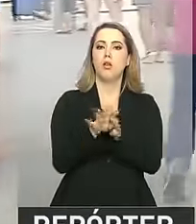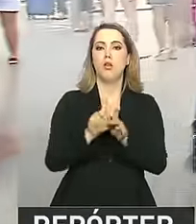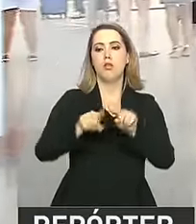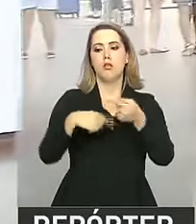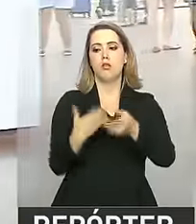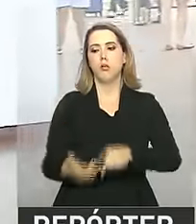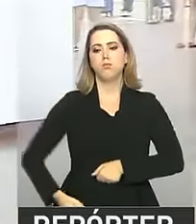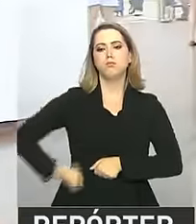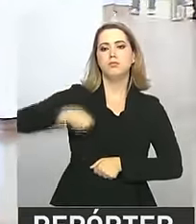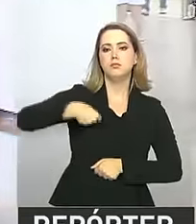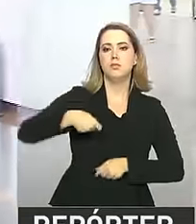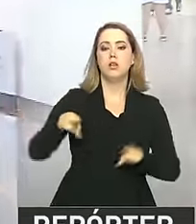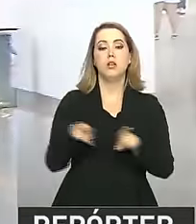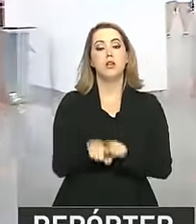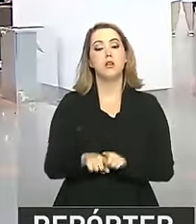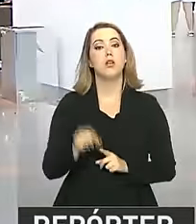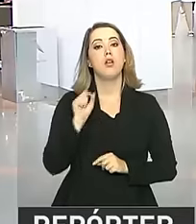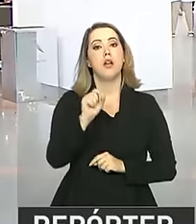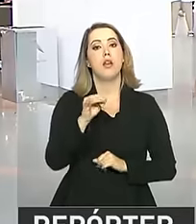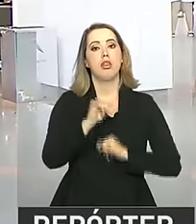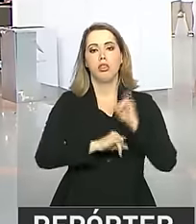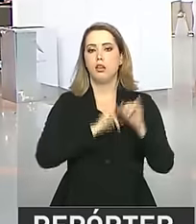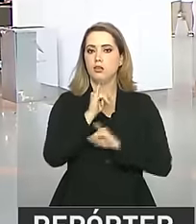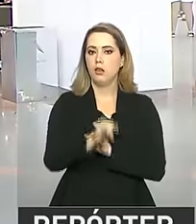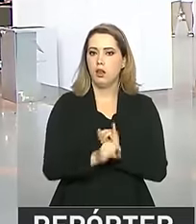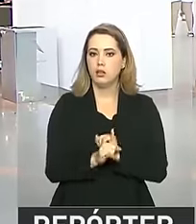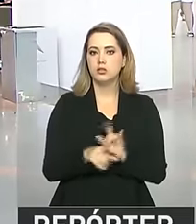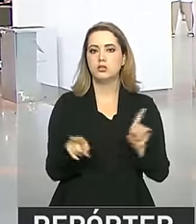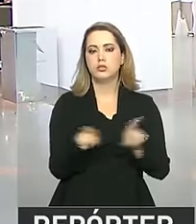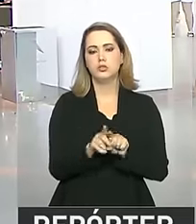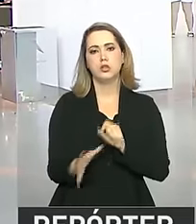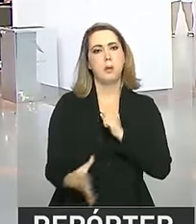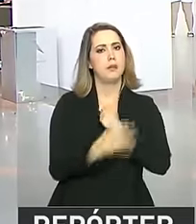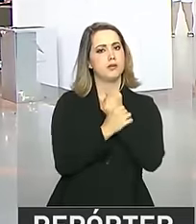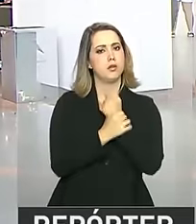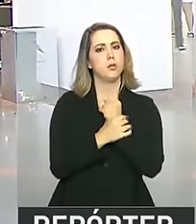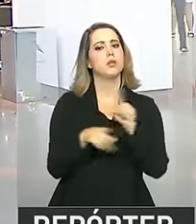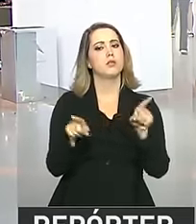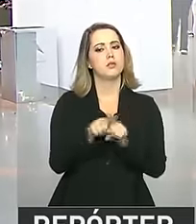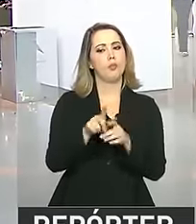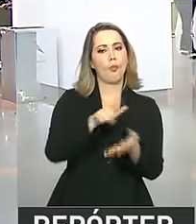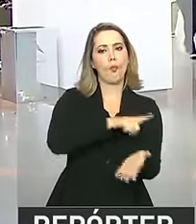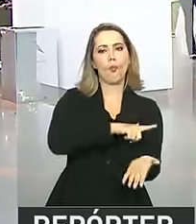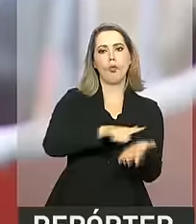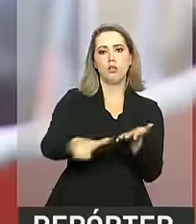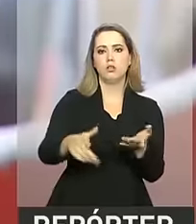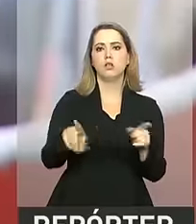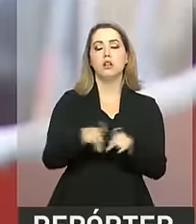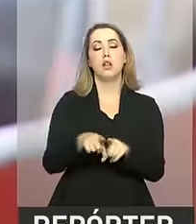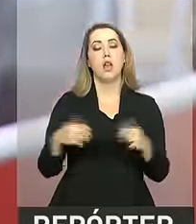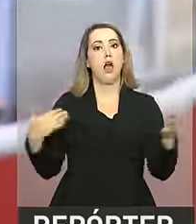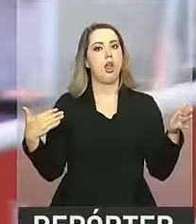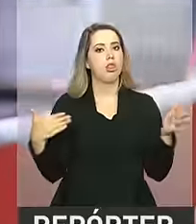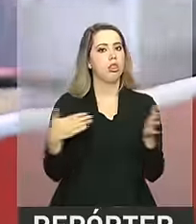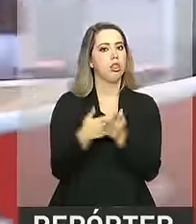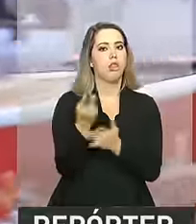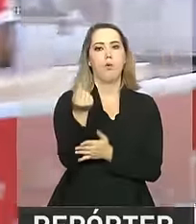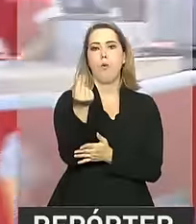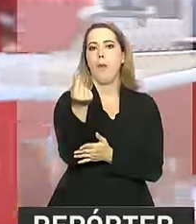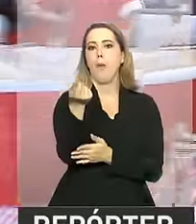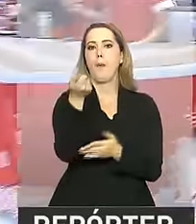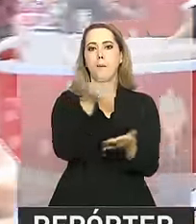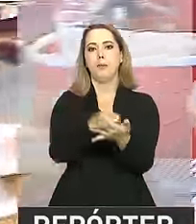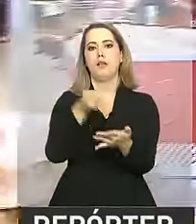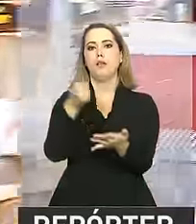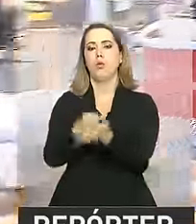de bagagem, a qualidade da internet, a segurança e limpeza dos aeroportos, até o preço dos